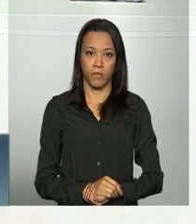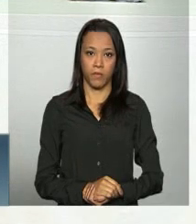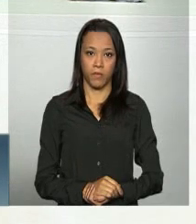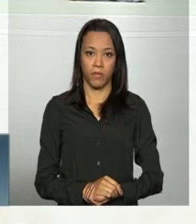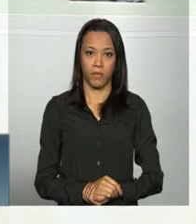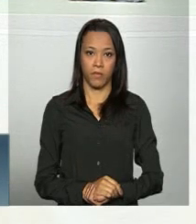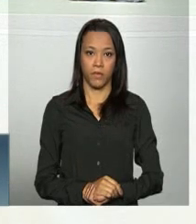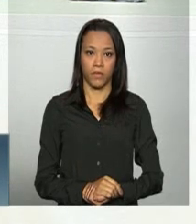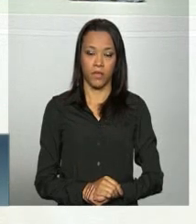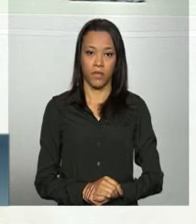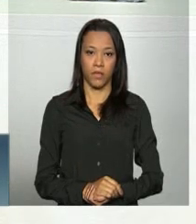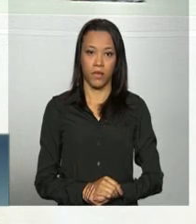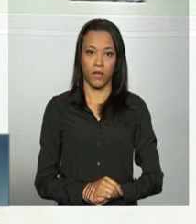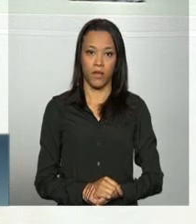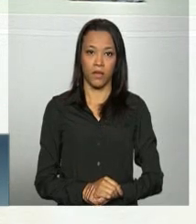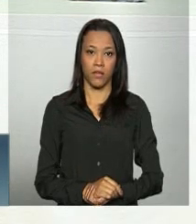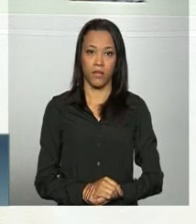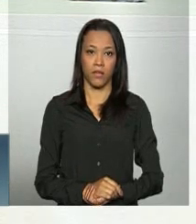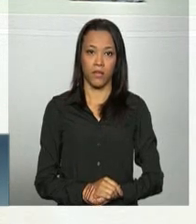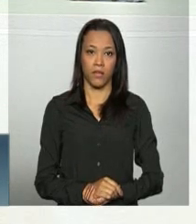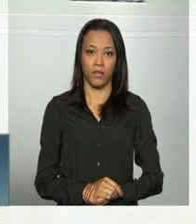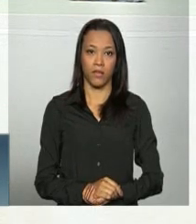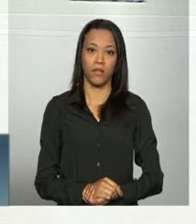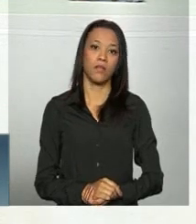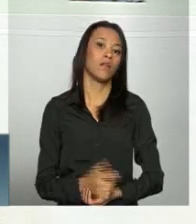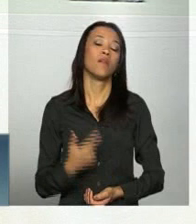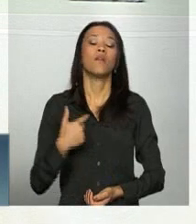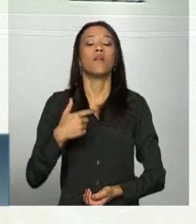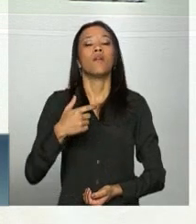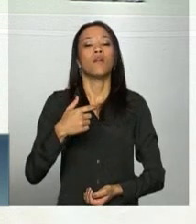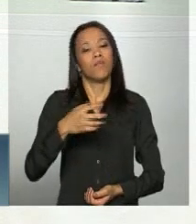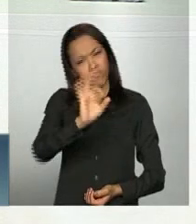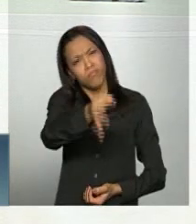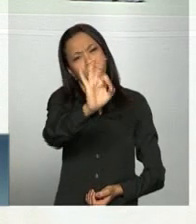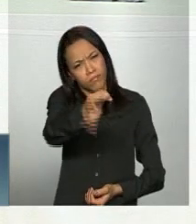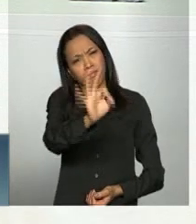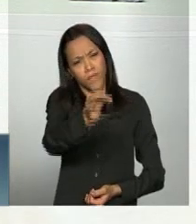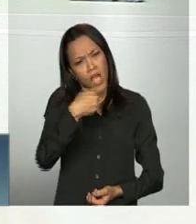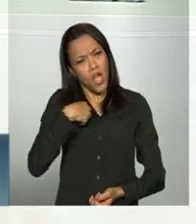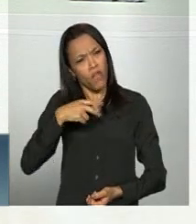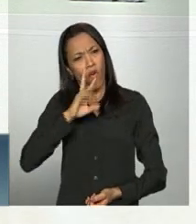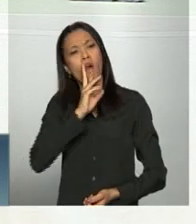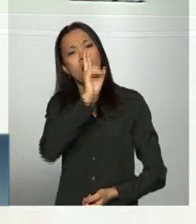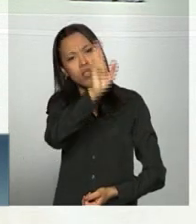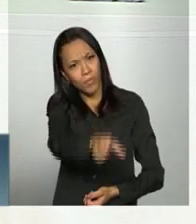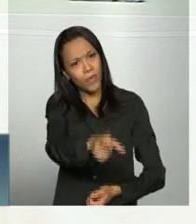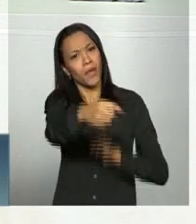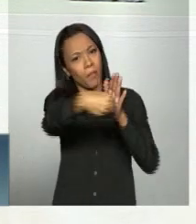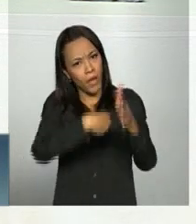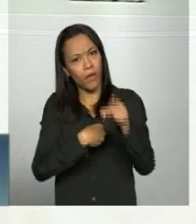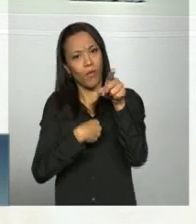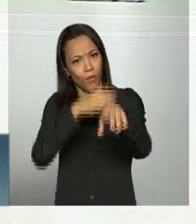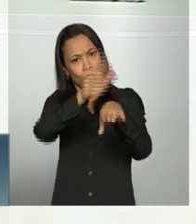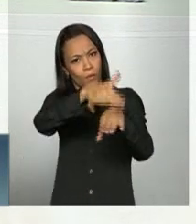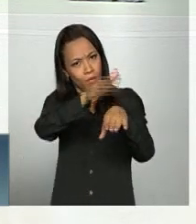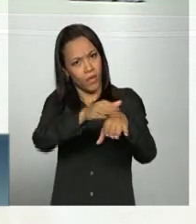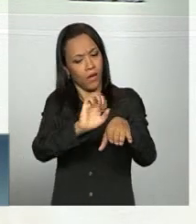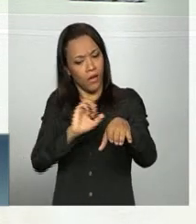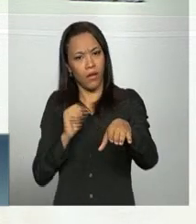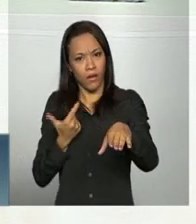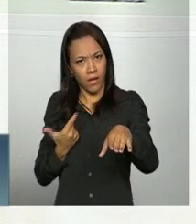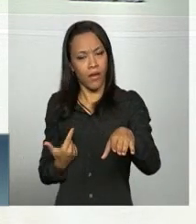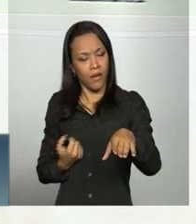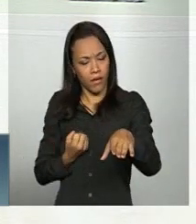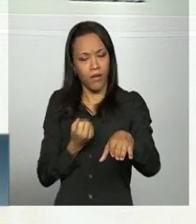Apenas a sua fala, você falou com certeza. Com certeza. Não, com certeza eu responderia a pergunta da vossa colega. É óbvio,